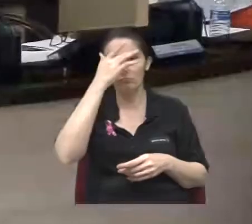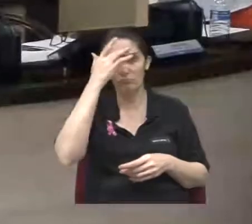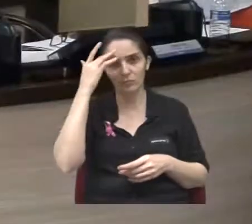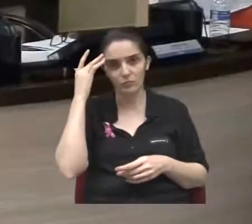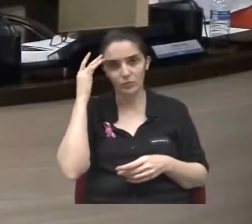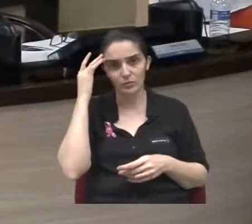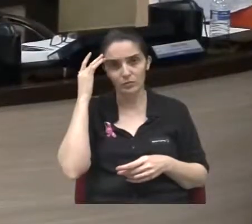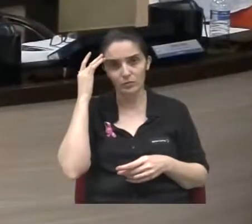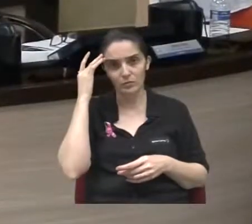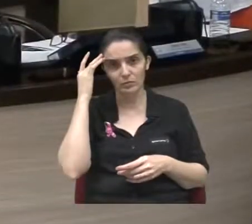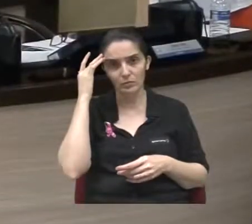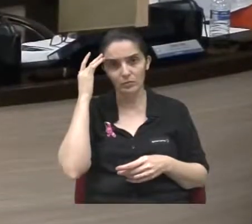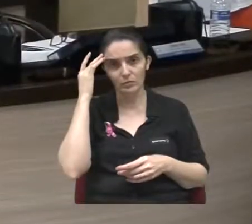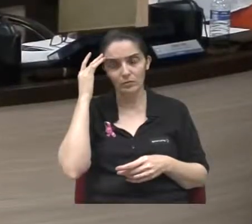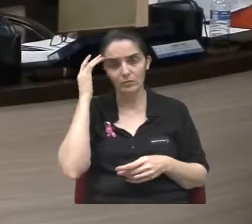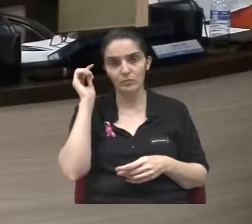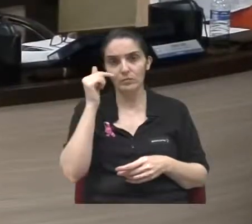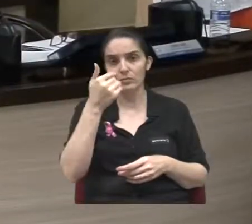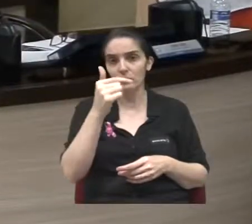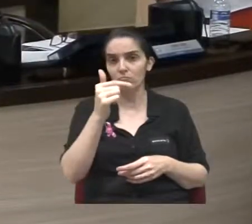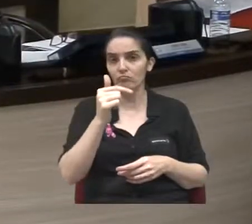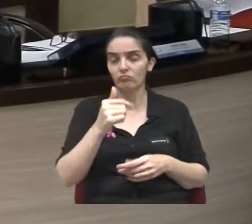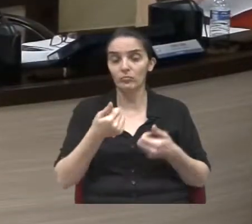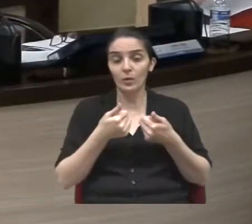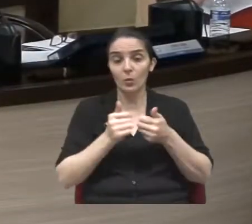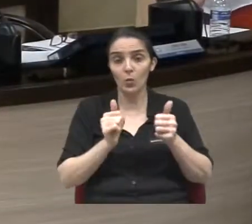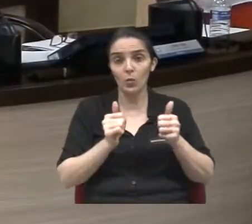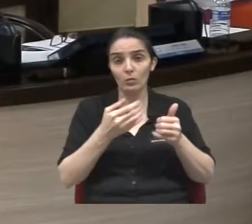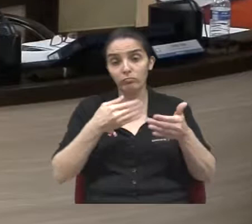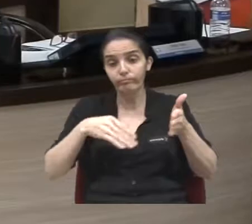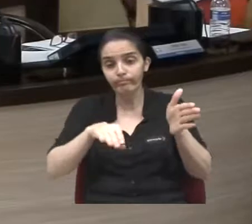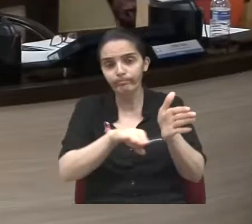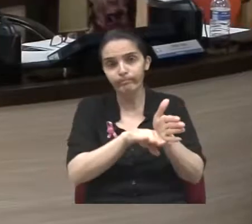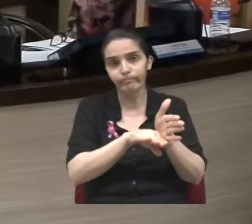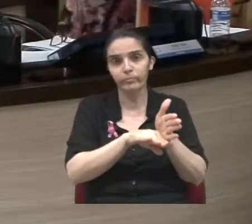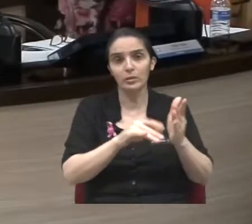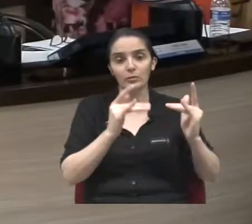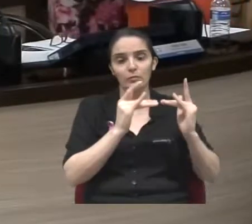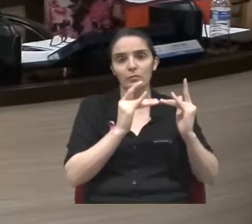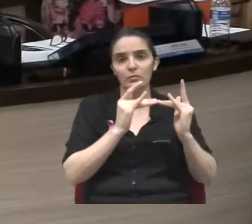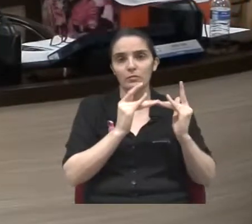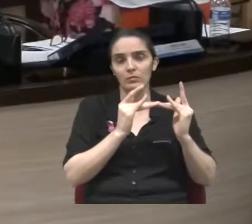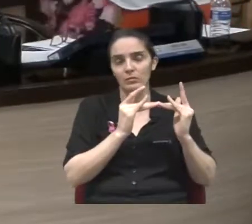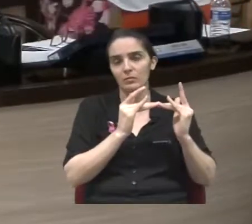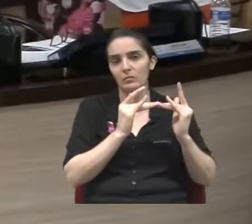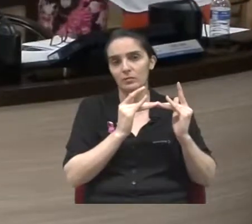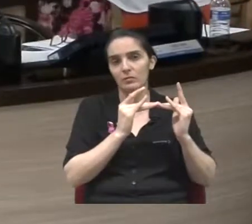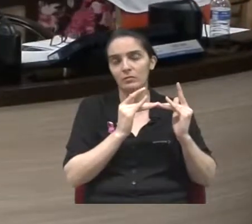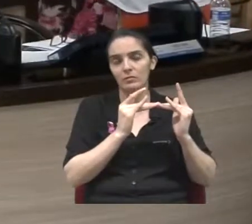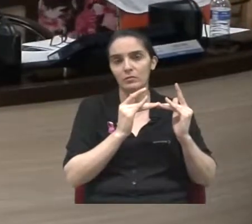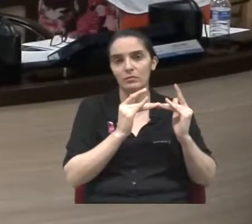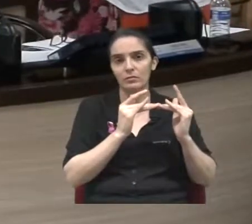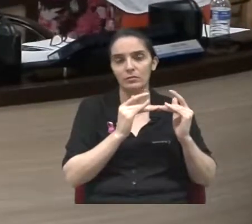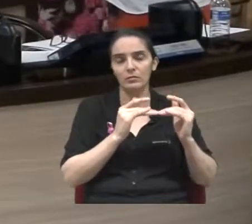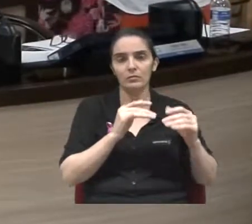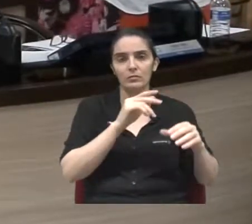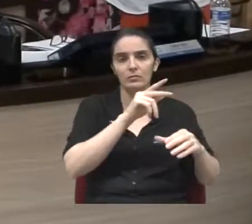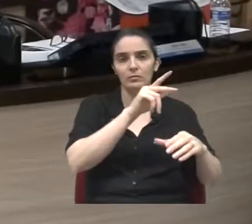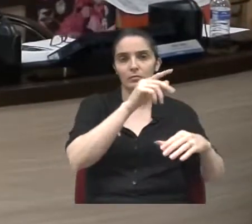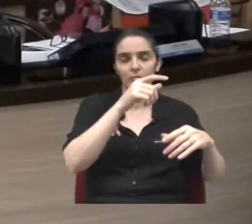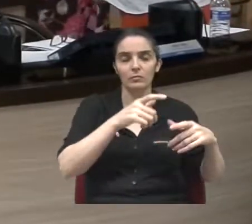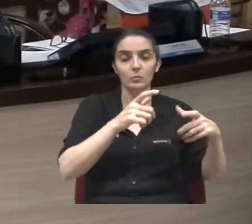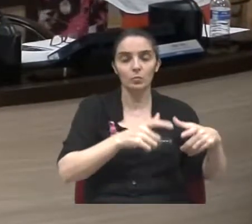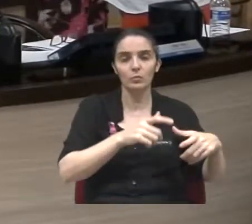do transporte coletivo, porque já estavam acostumadas aqui no centro ou no cemitério parque. E lá eles não estão tendo essa